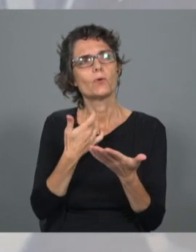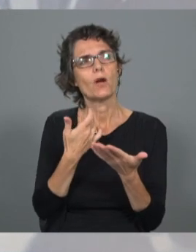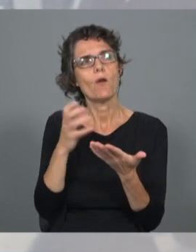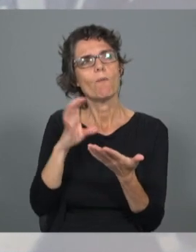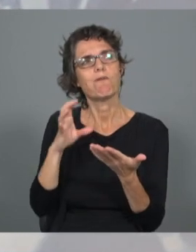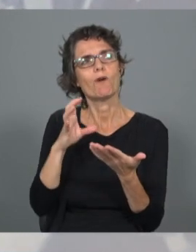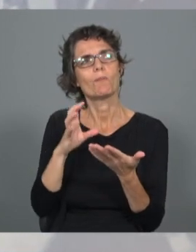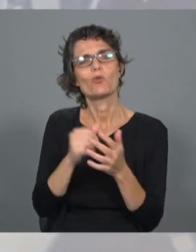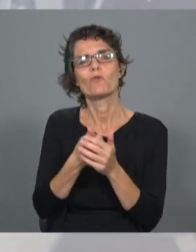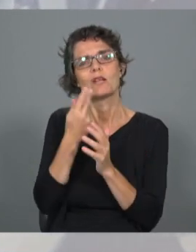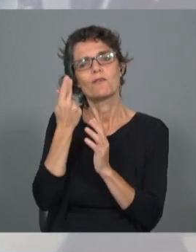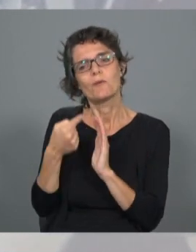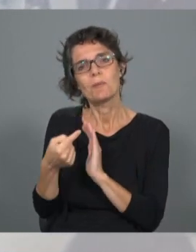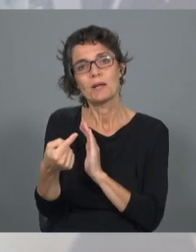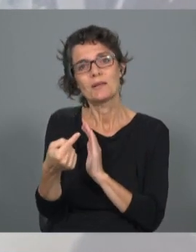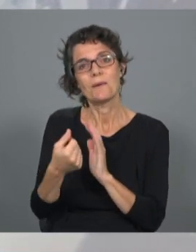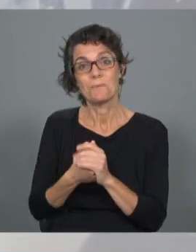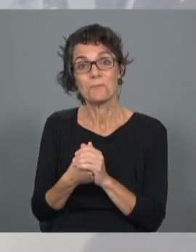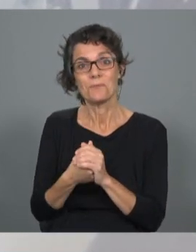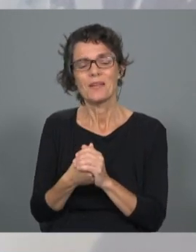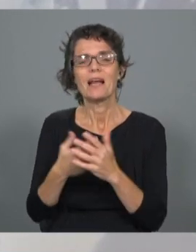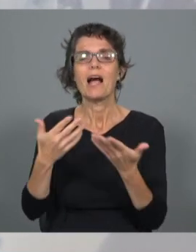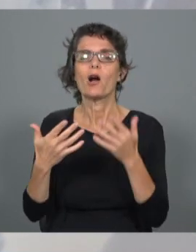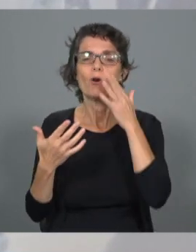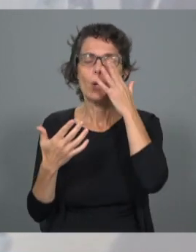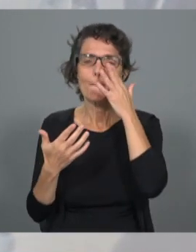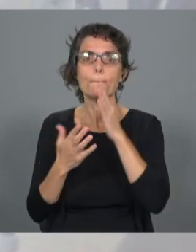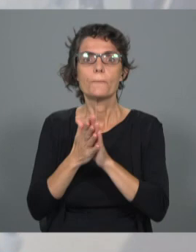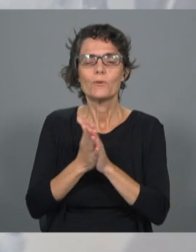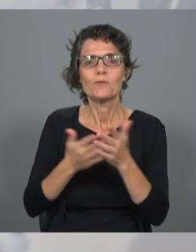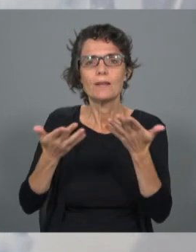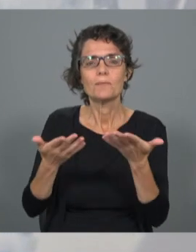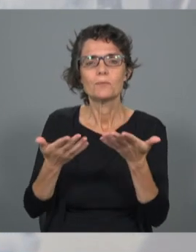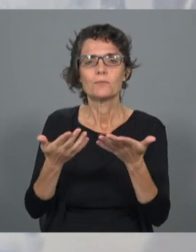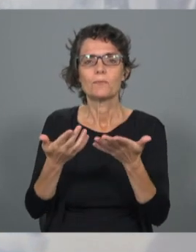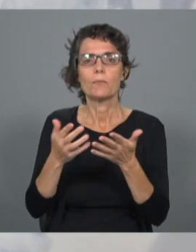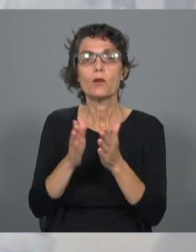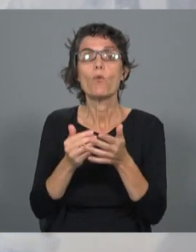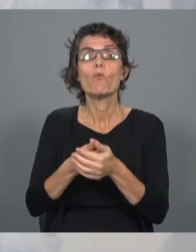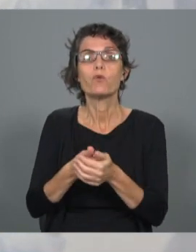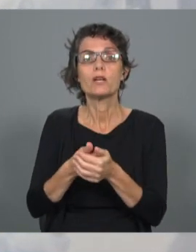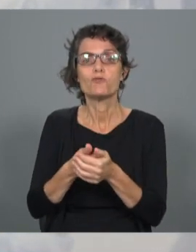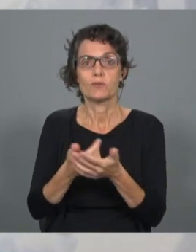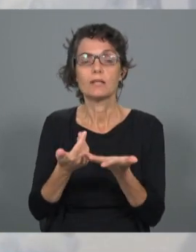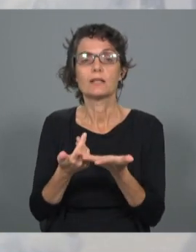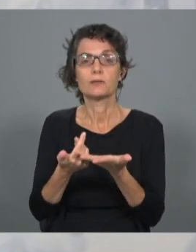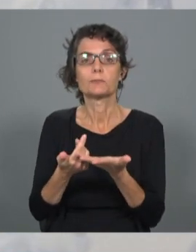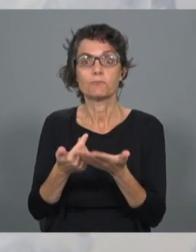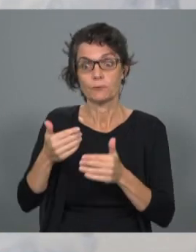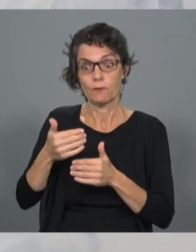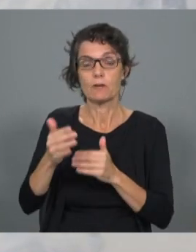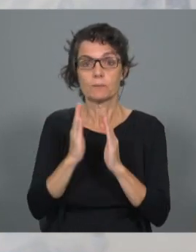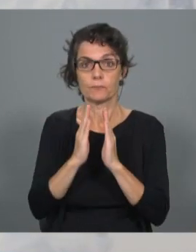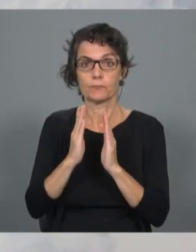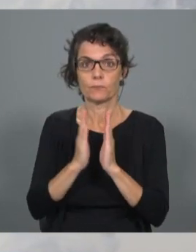concreto da vida. E agora olhamos precisamente esta proposta também de Evangelho que nos vai chegar no próximo domingo,